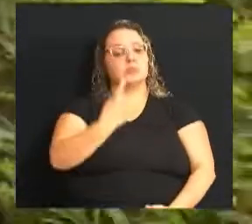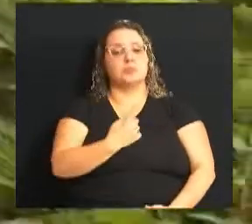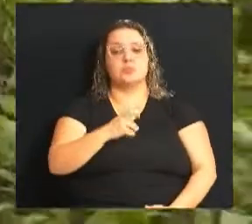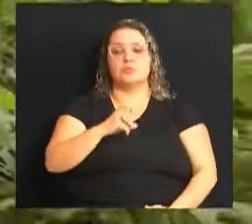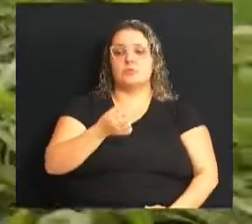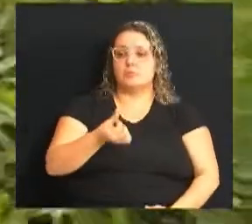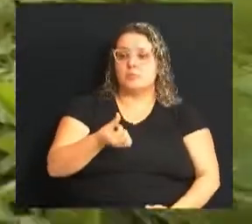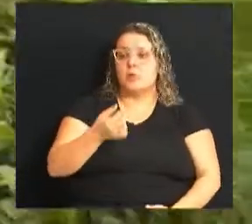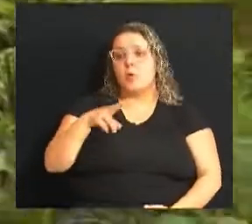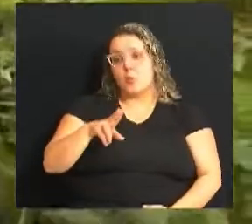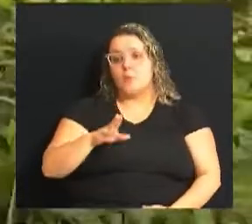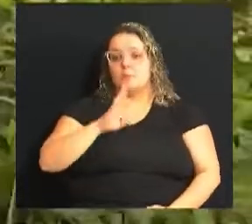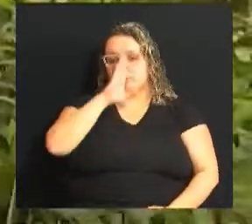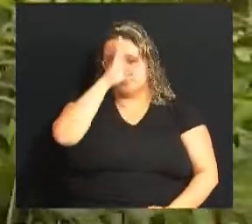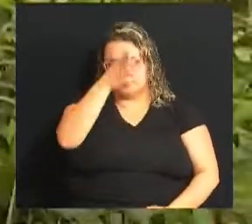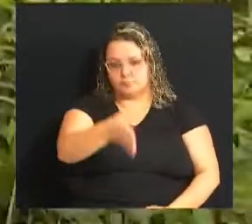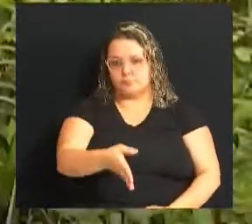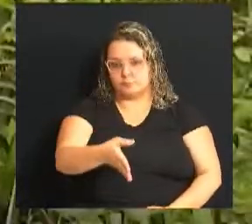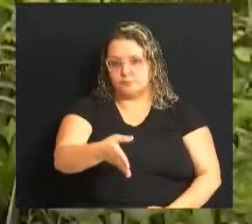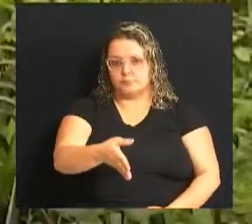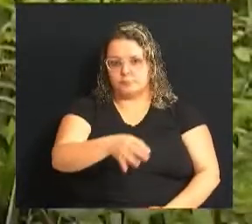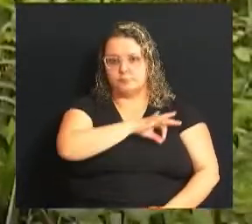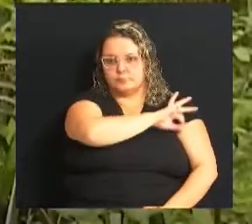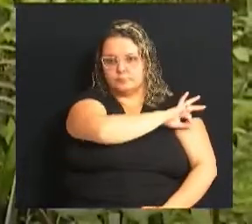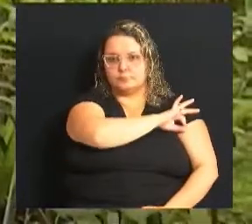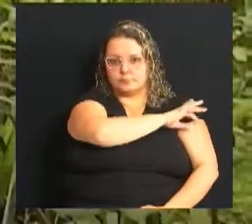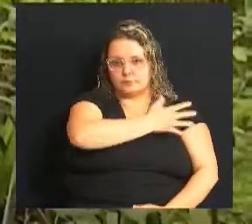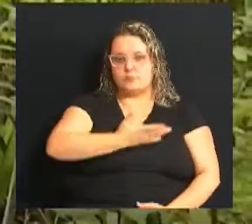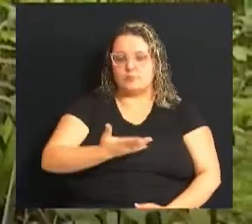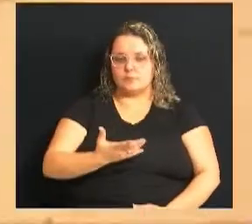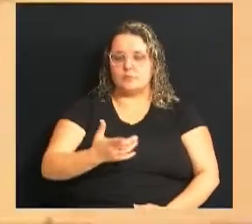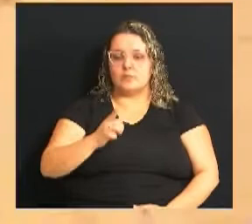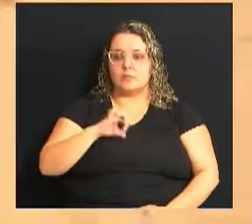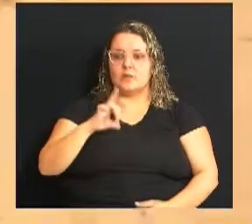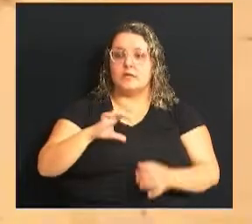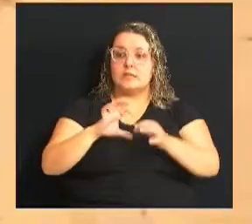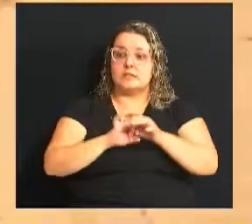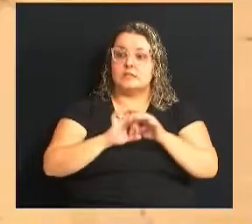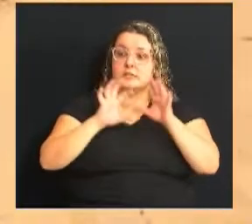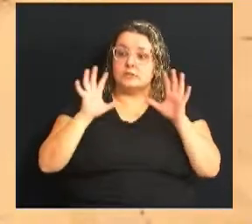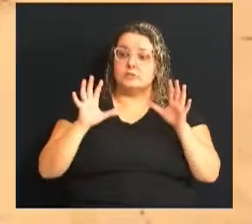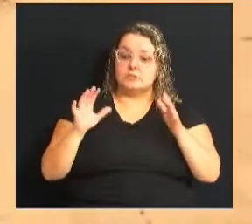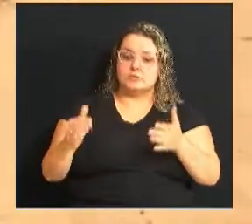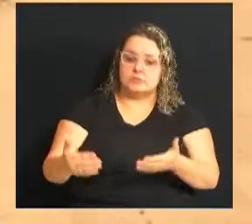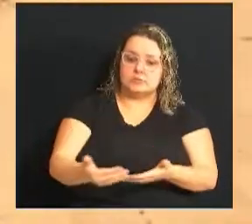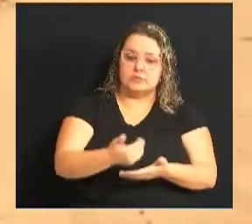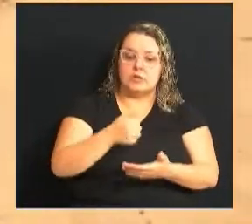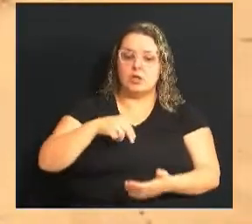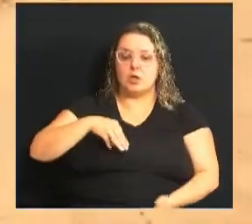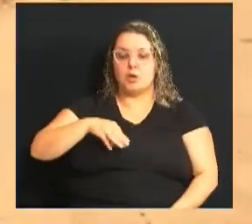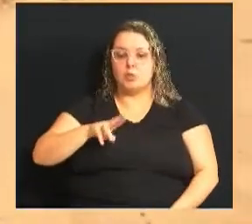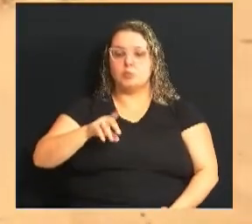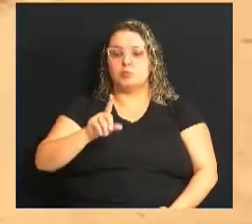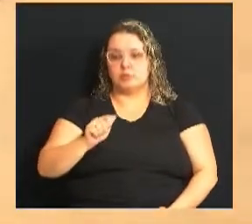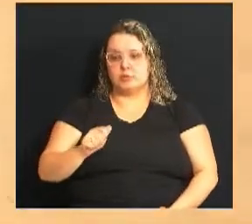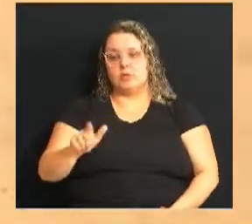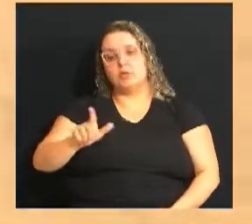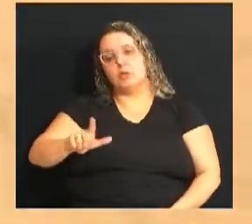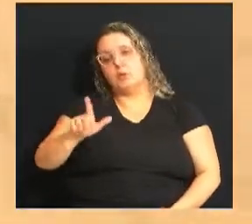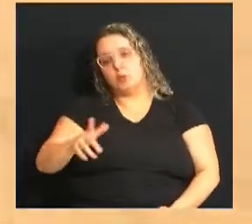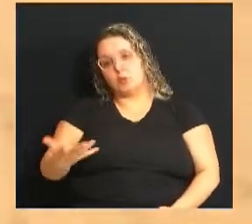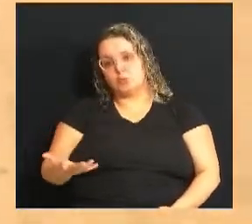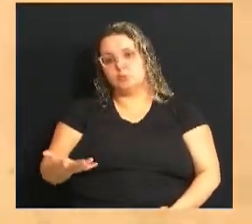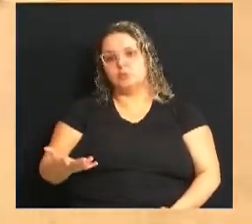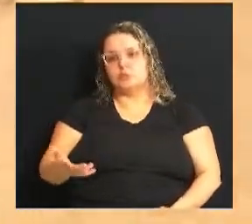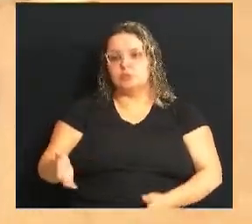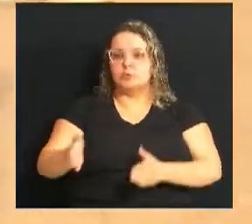no departamento físico, né? E obter essa autorização para retirar essa muda. E claro, no momento da